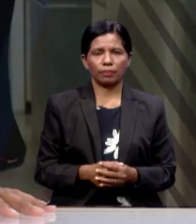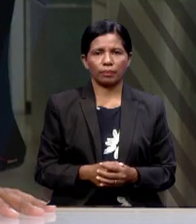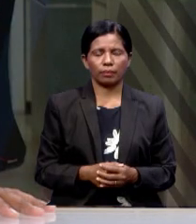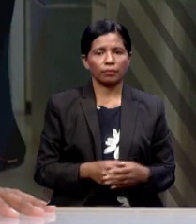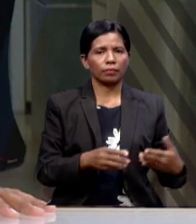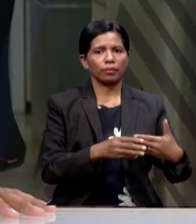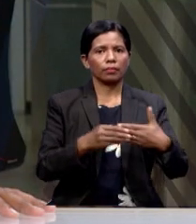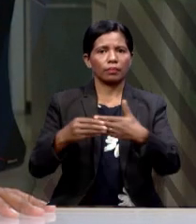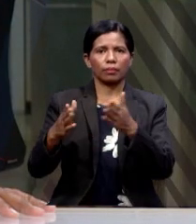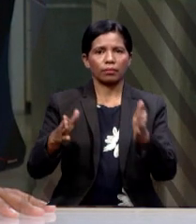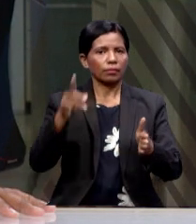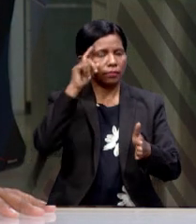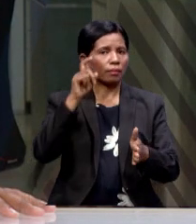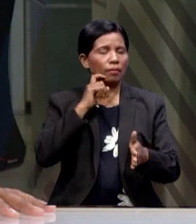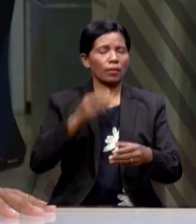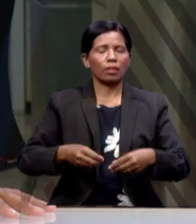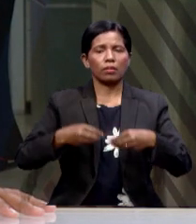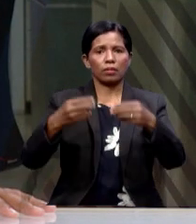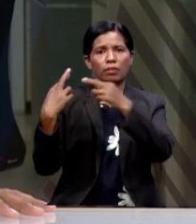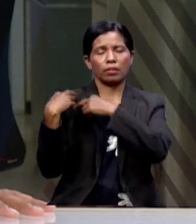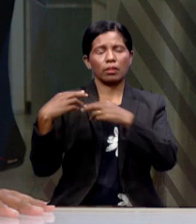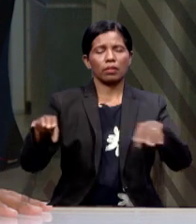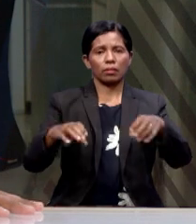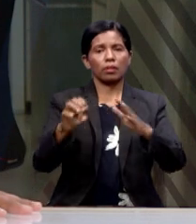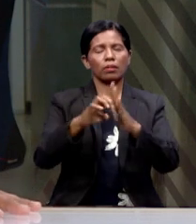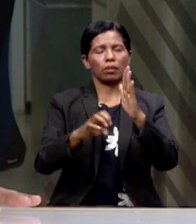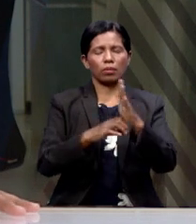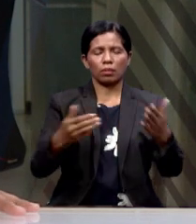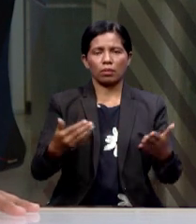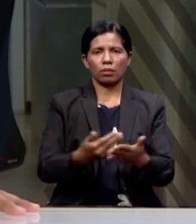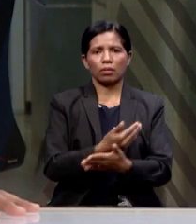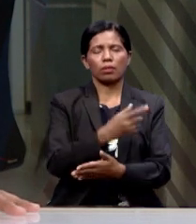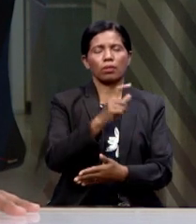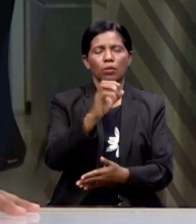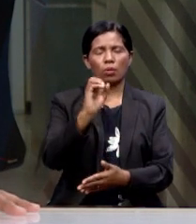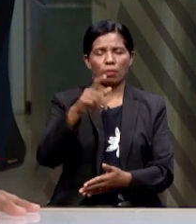Líder nacional creará Sanana Guzmán fue tomar de pose para estructura FON Fundación Topojones.